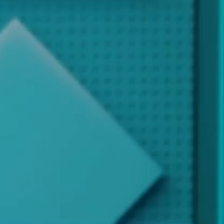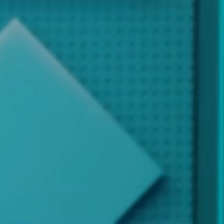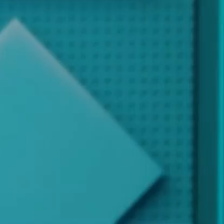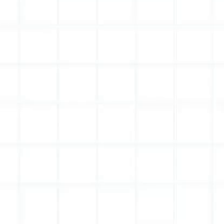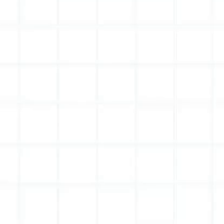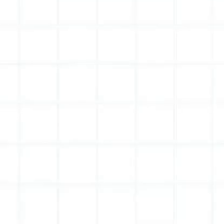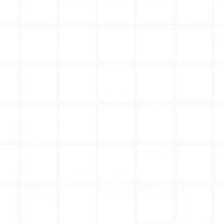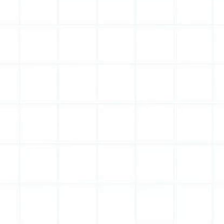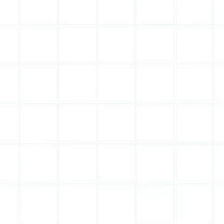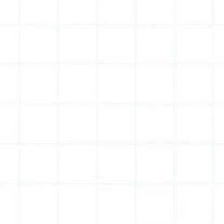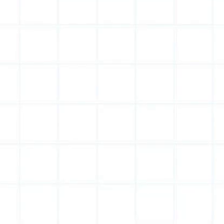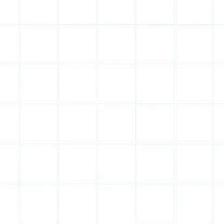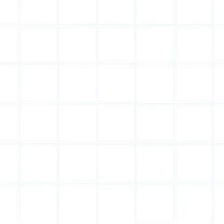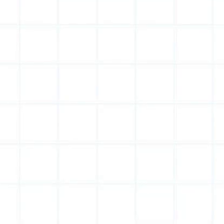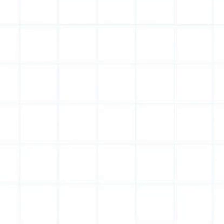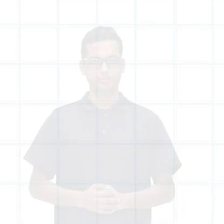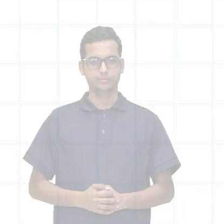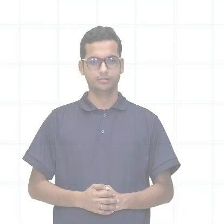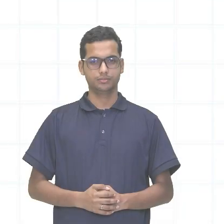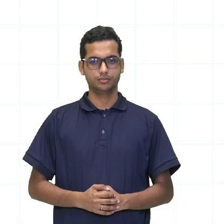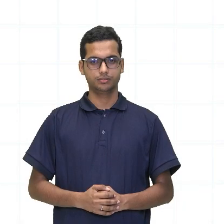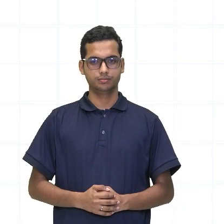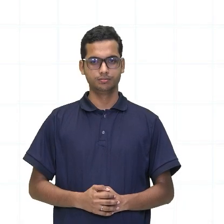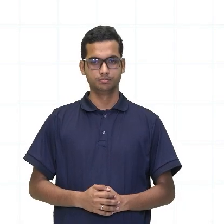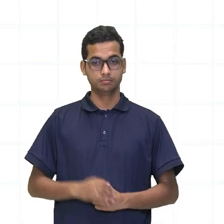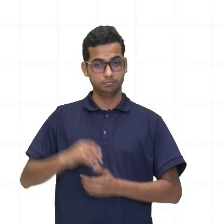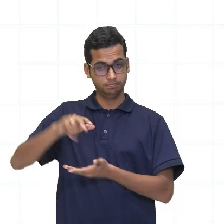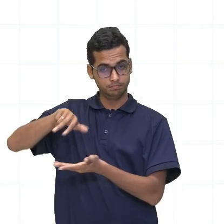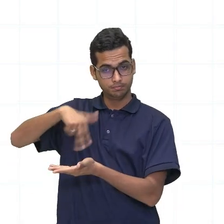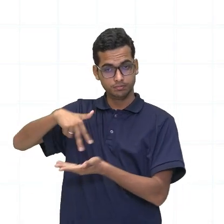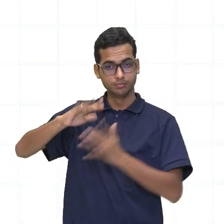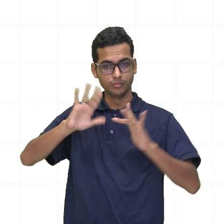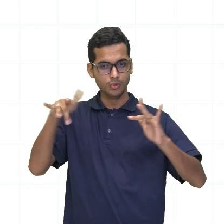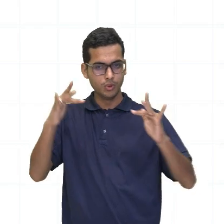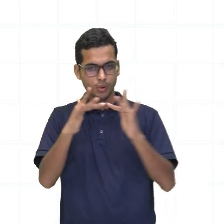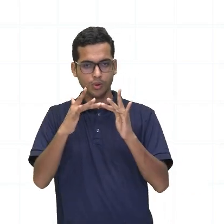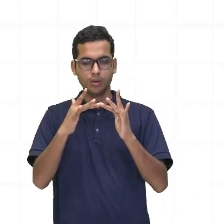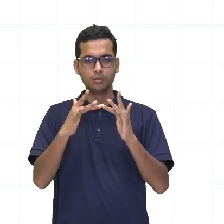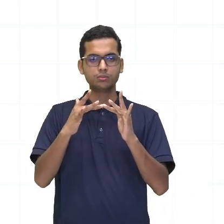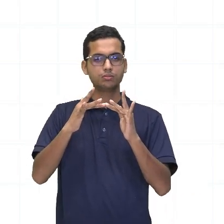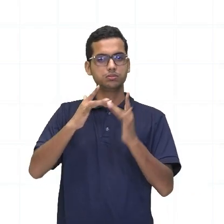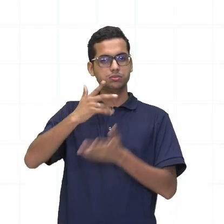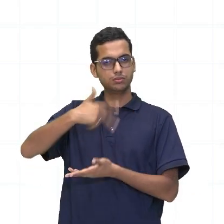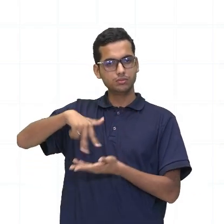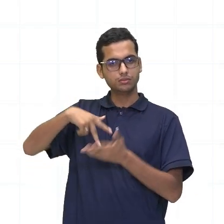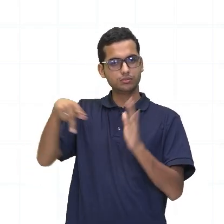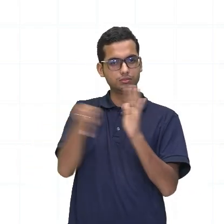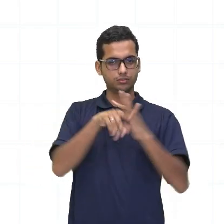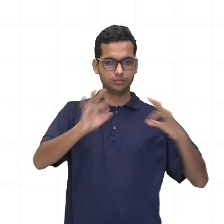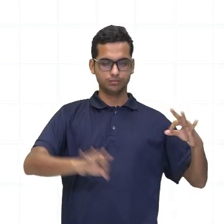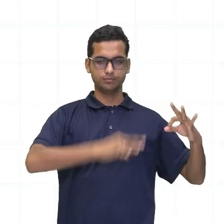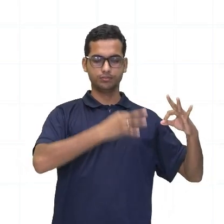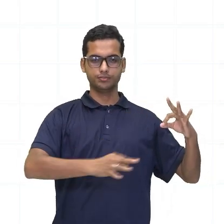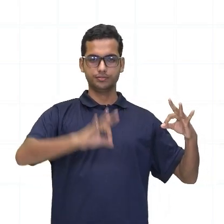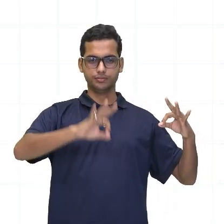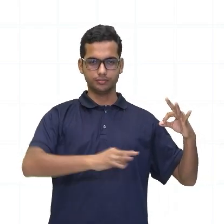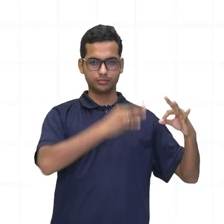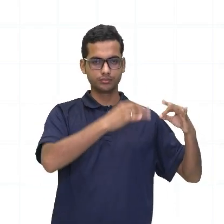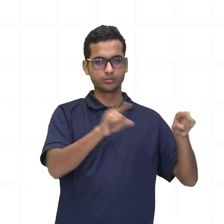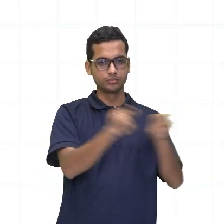Vamos ver? Então, a dança clássica, também conhecida como dança de concerto, certo? Ou